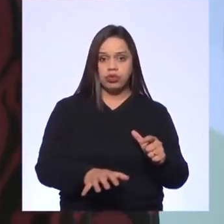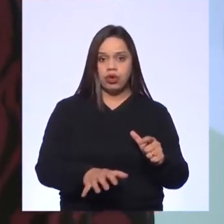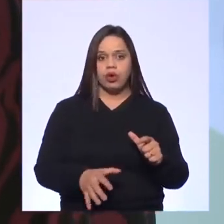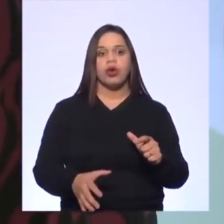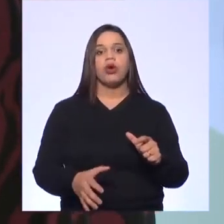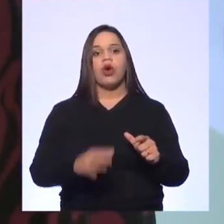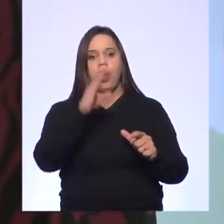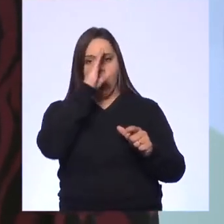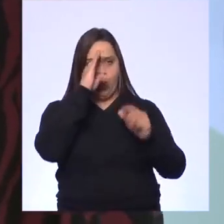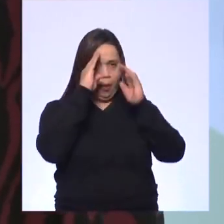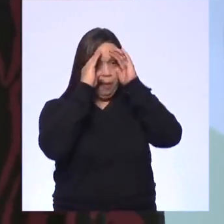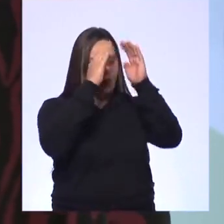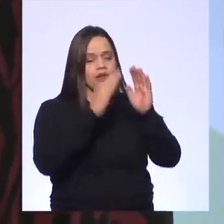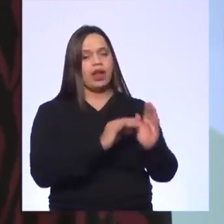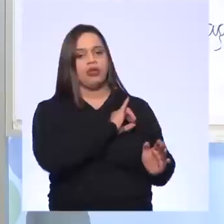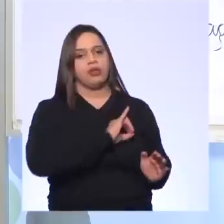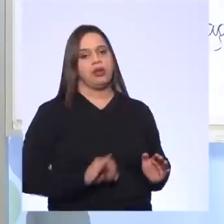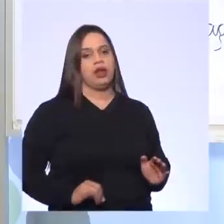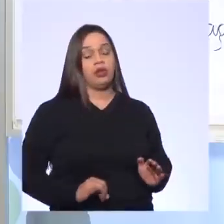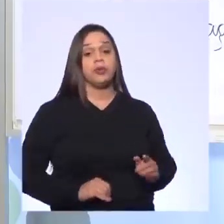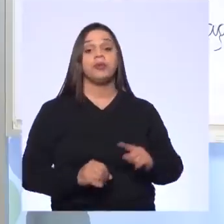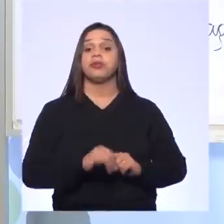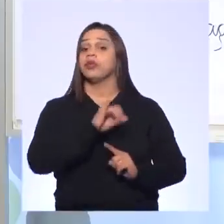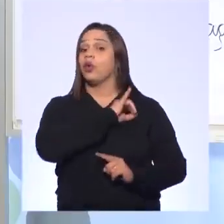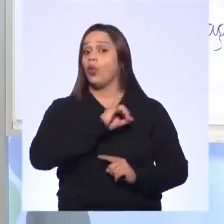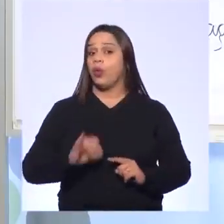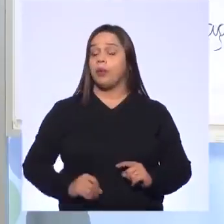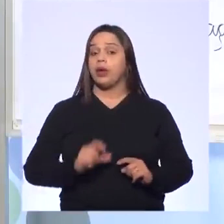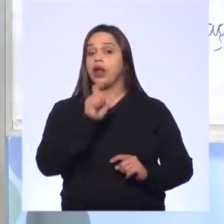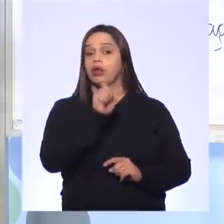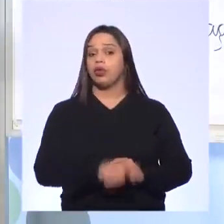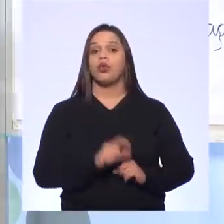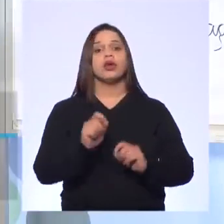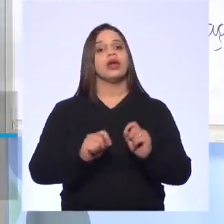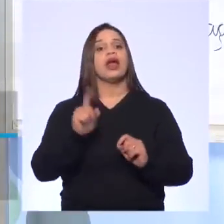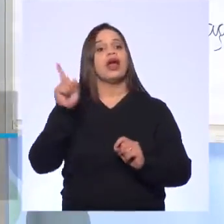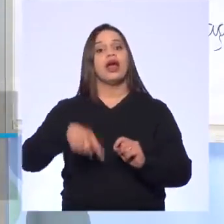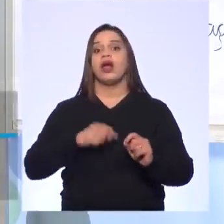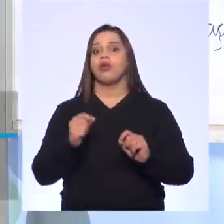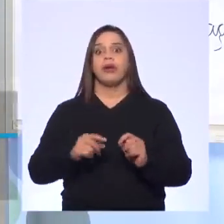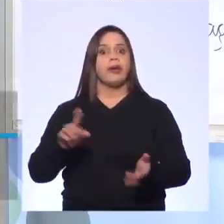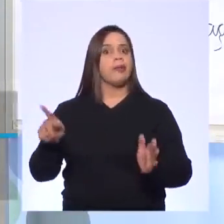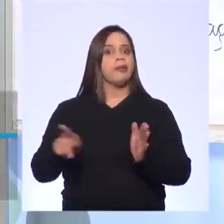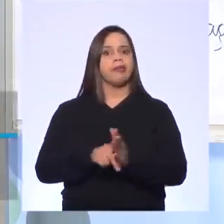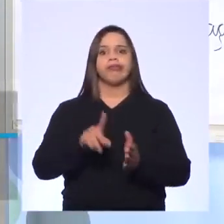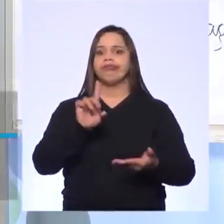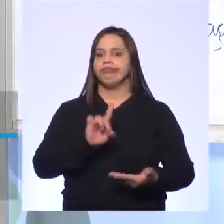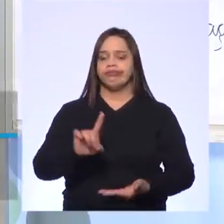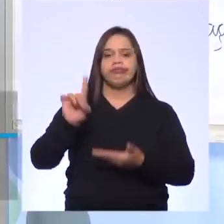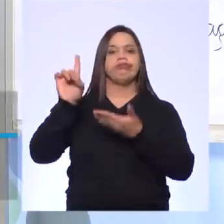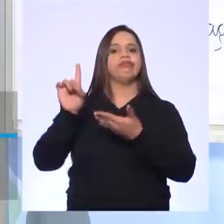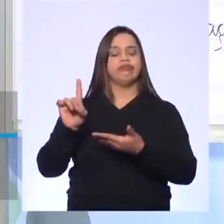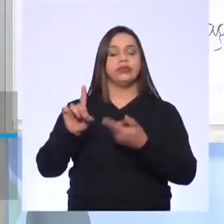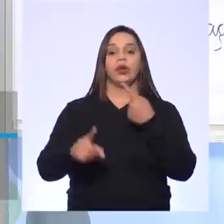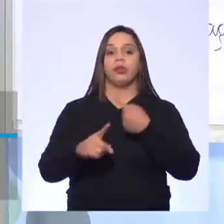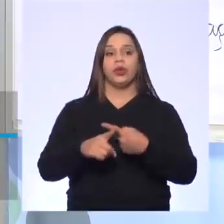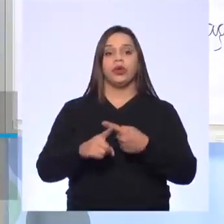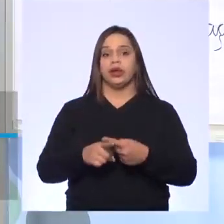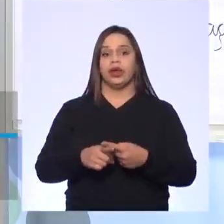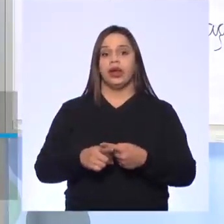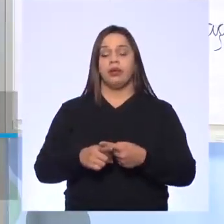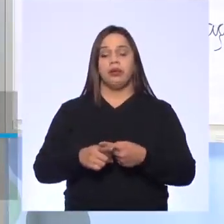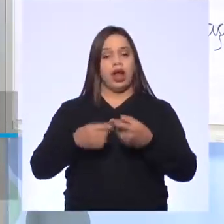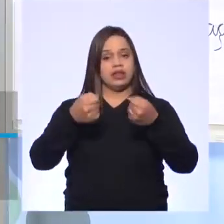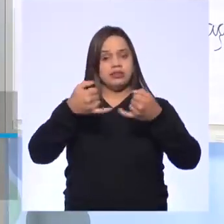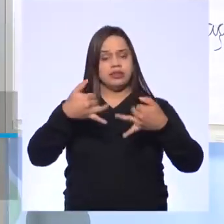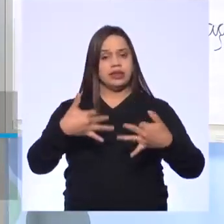territórios obedecem a esse imperador. E esse imperador ele é considerado um verdadeiro deus, porque, para justificar tanto